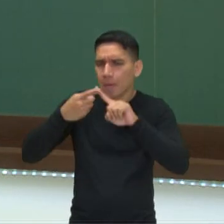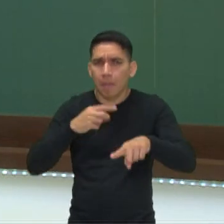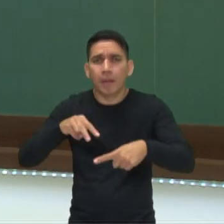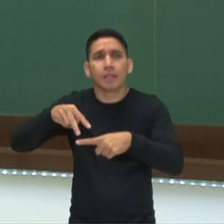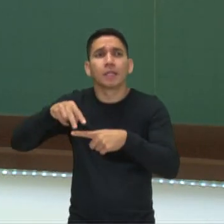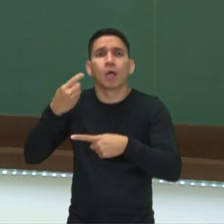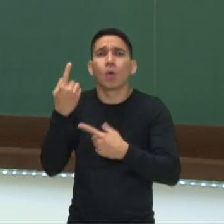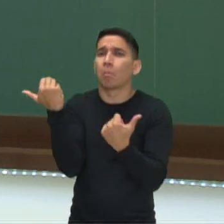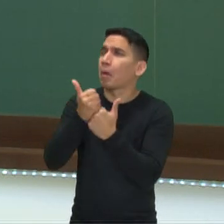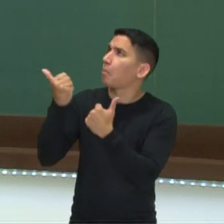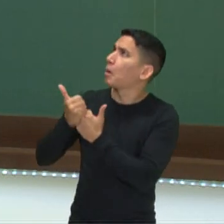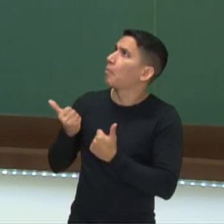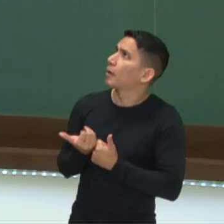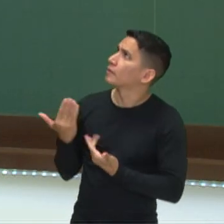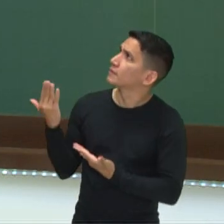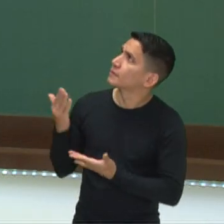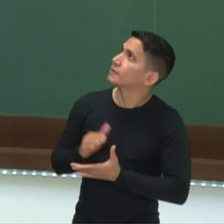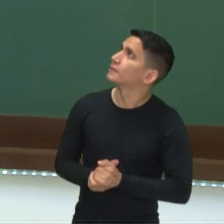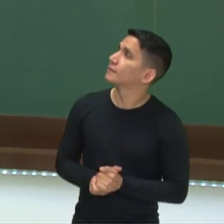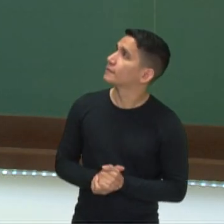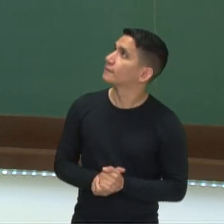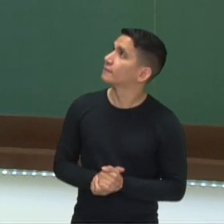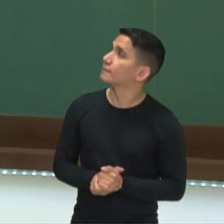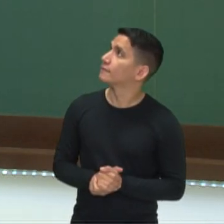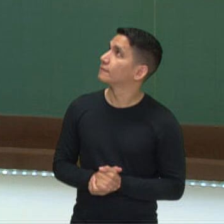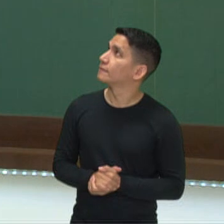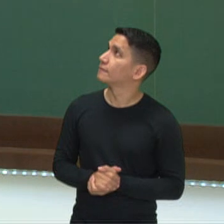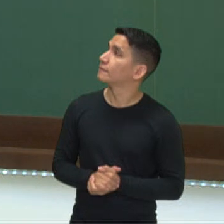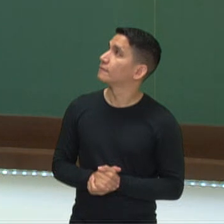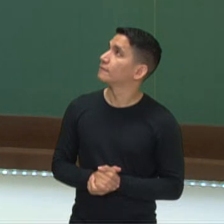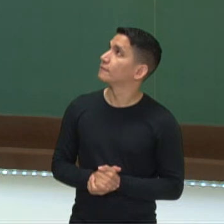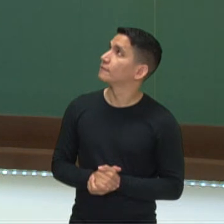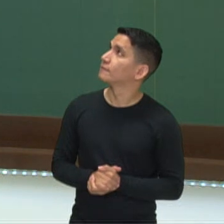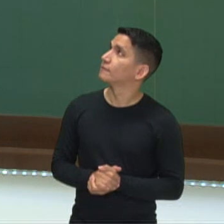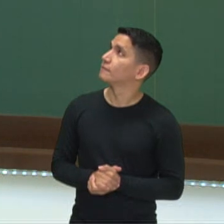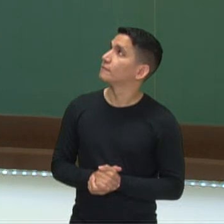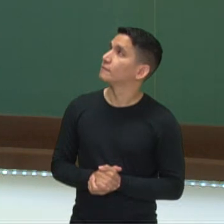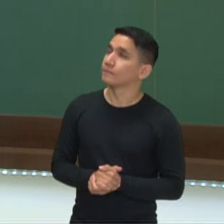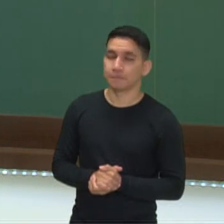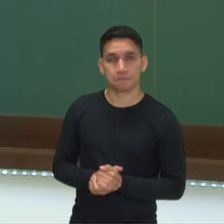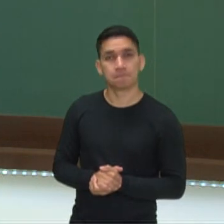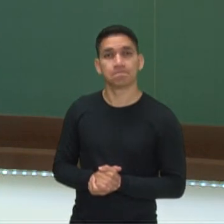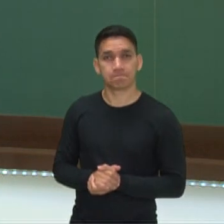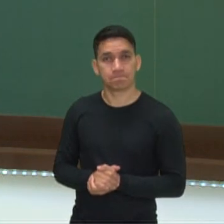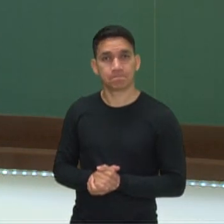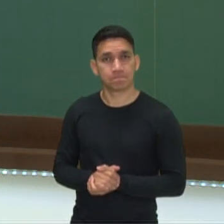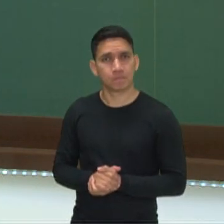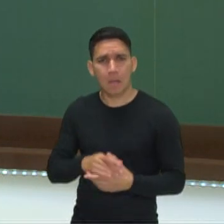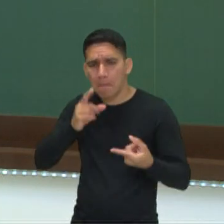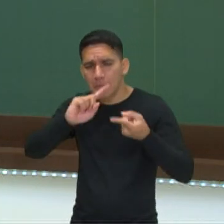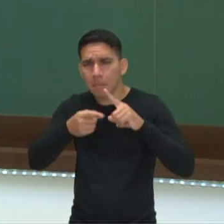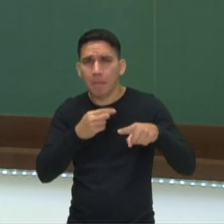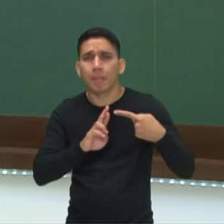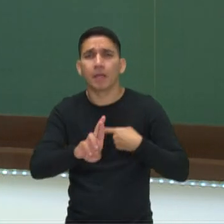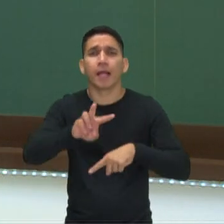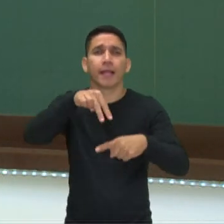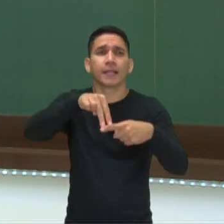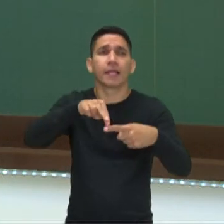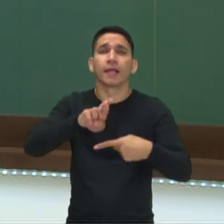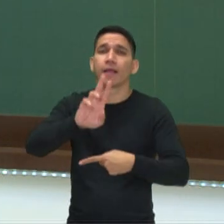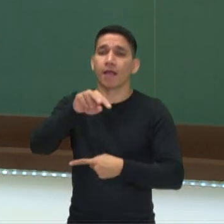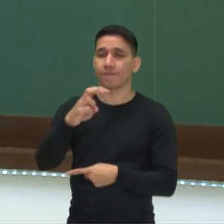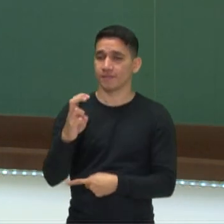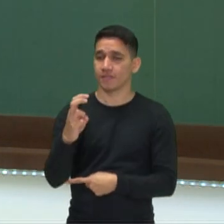B ao quadrado é 3 ao quadrado, menos 4, o A é 2 e o C é menos 2. Fazendo as continhas, concluímos que o delta